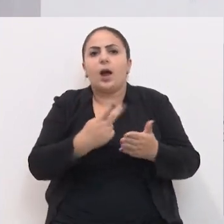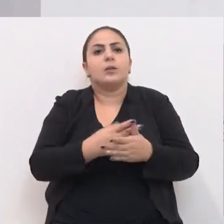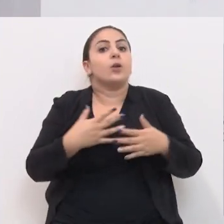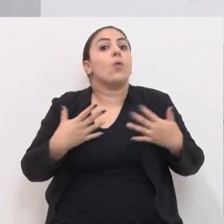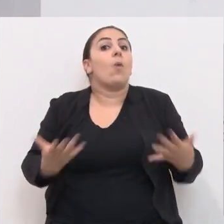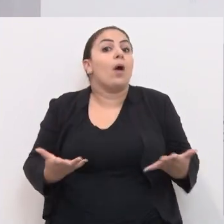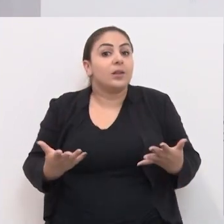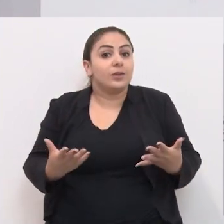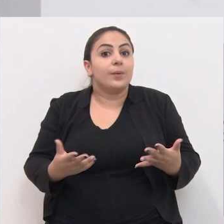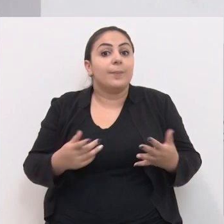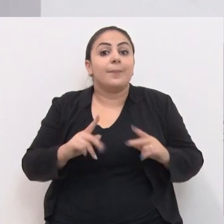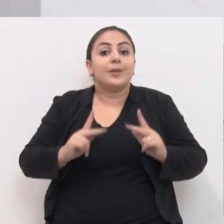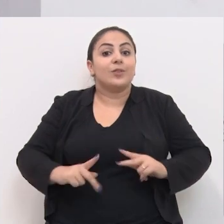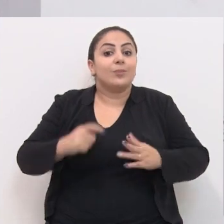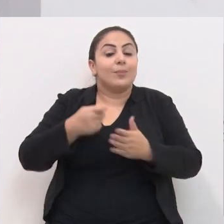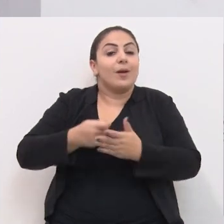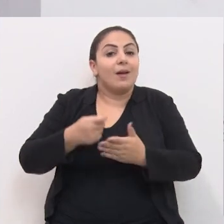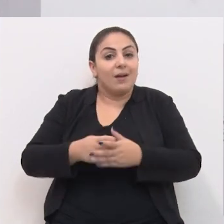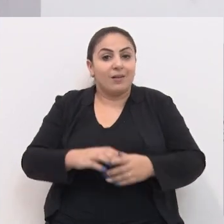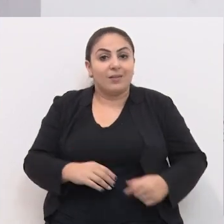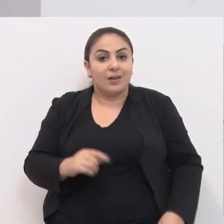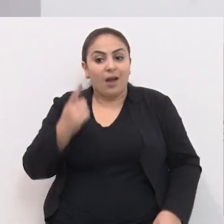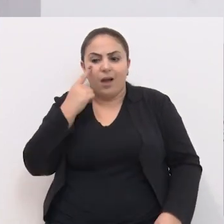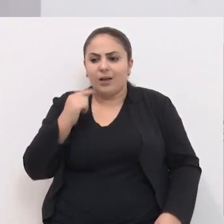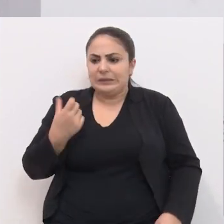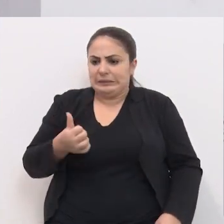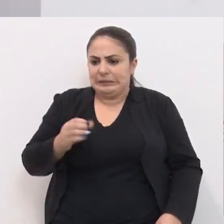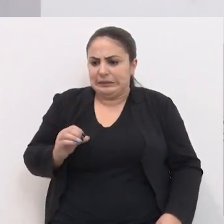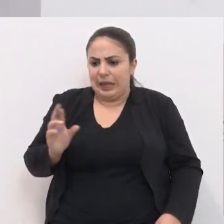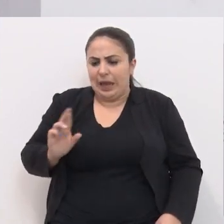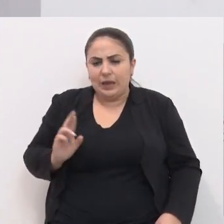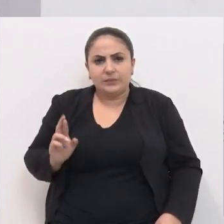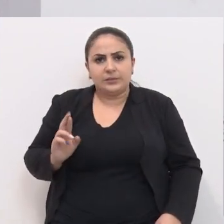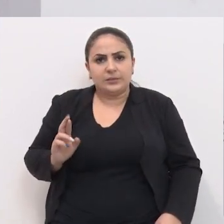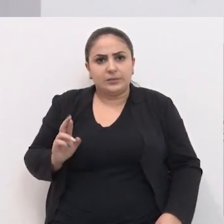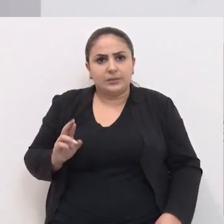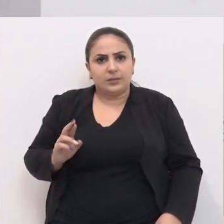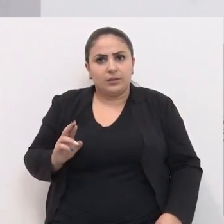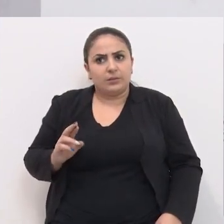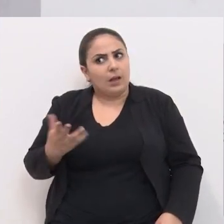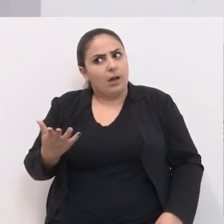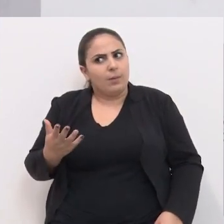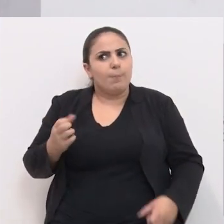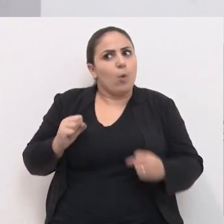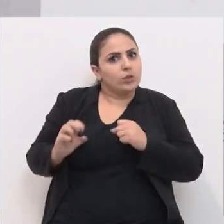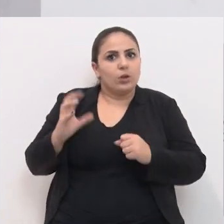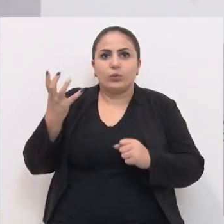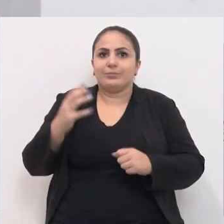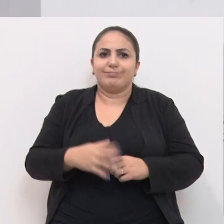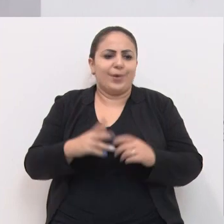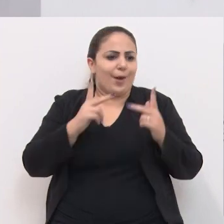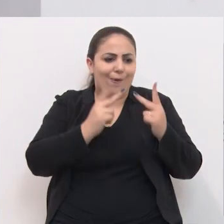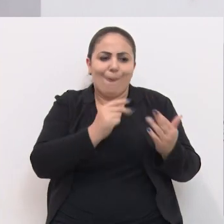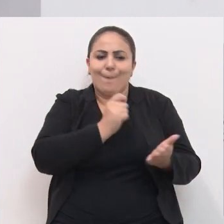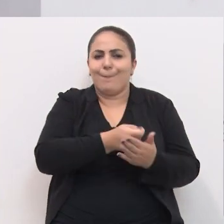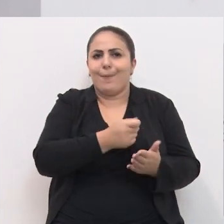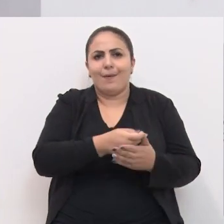a pessoa está descontente com esse aumento, vai ter que ir lá no registro de imóveis tirar uma certidão